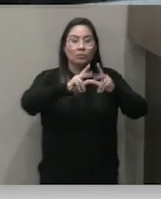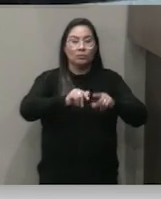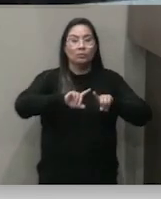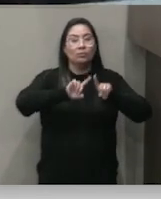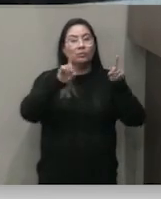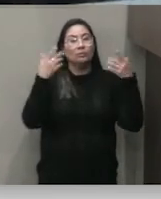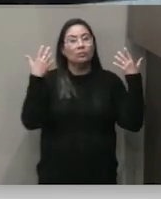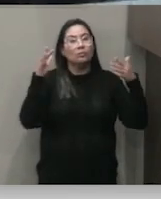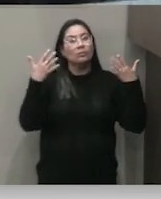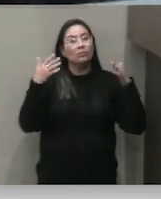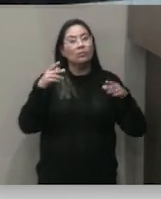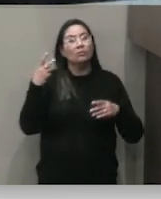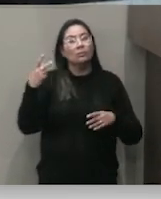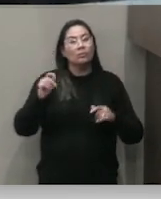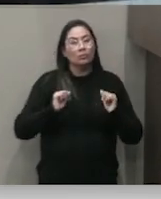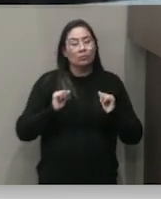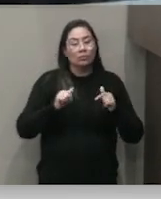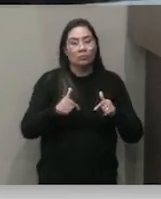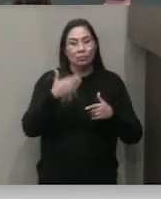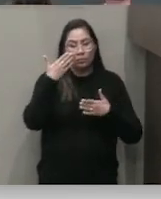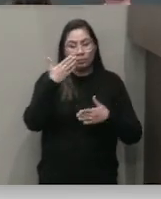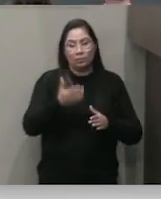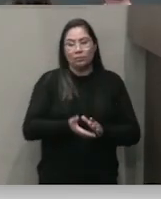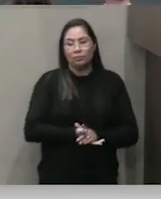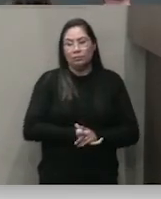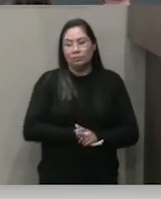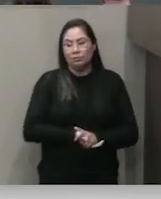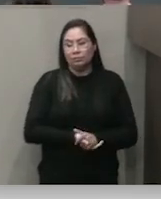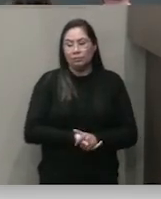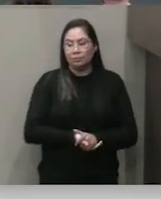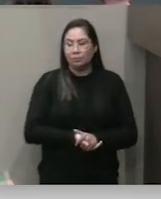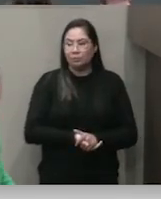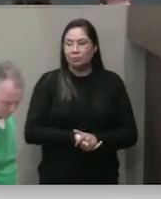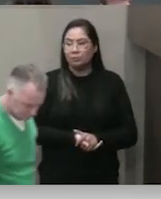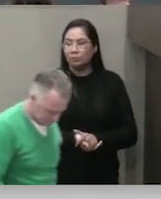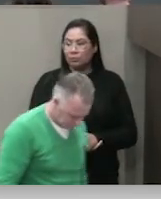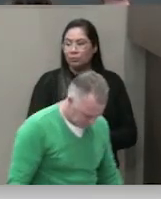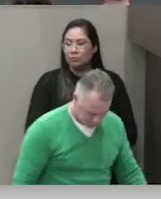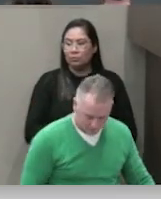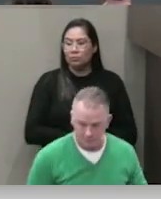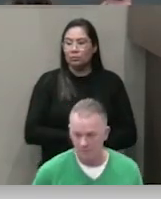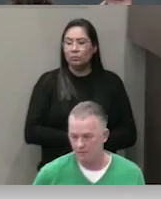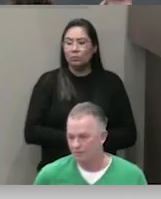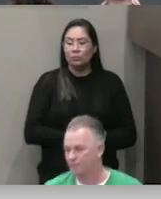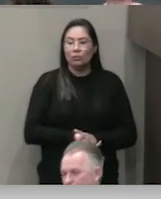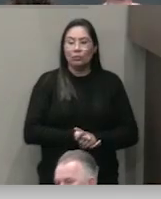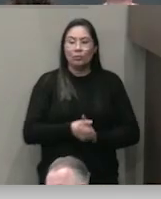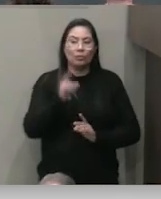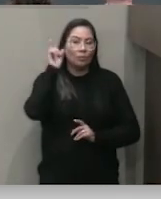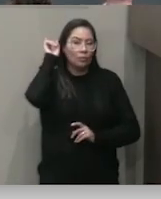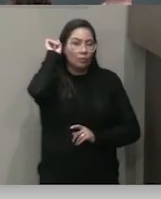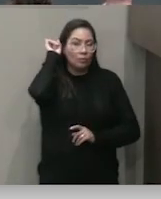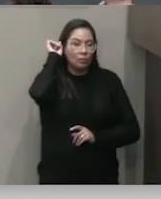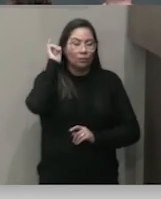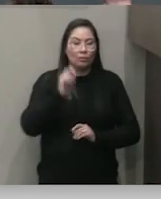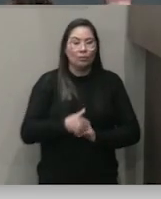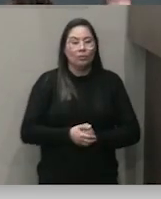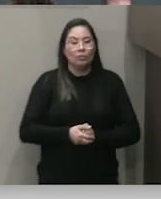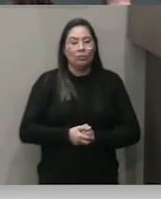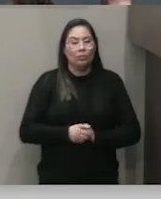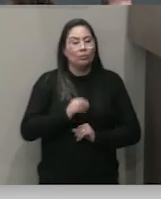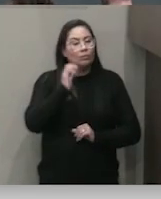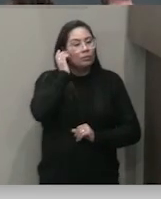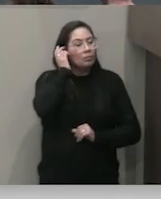mas parabenizar pela sua iniciativa. Obrigado, vereadora. Obrigado, Orlando. Edson Nascimento.